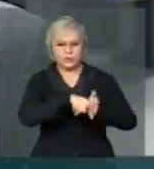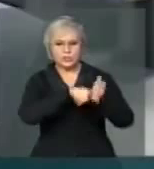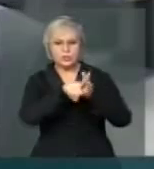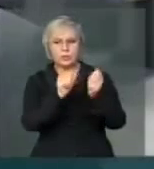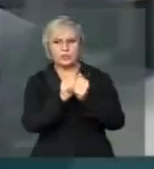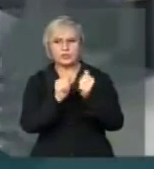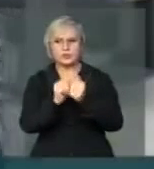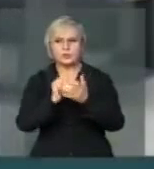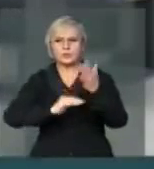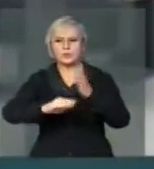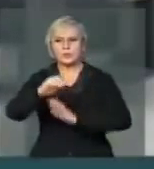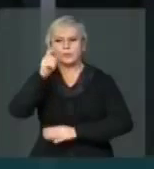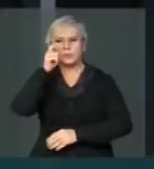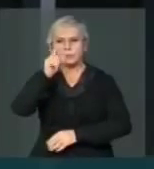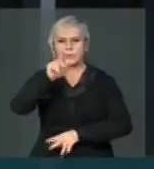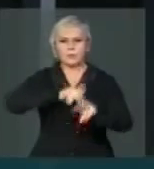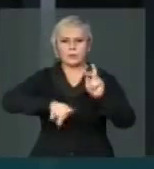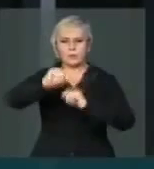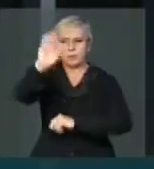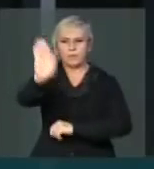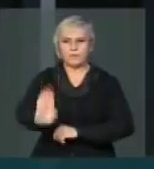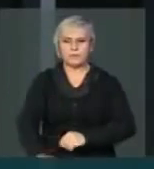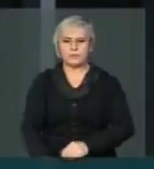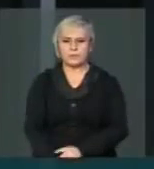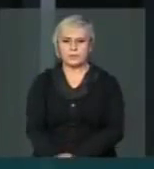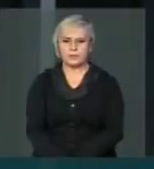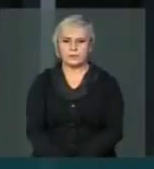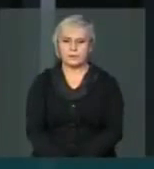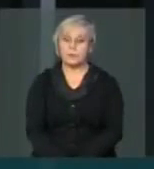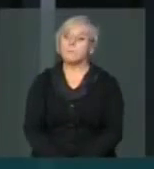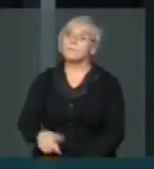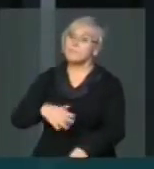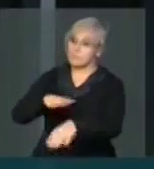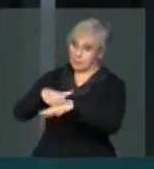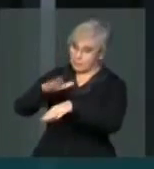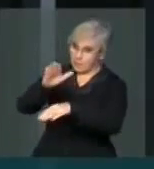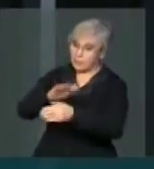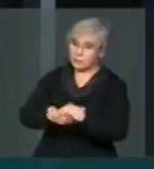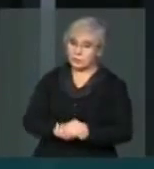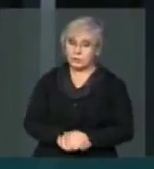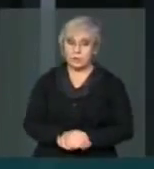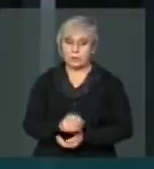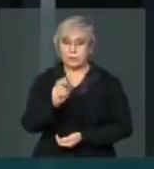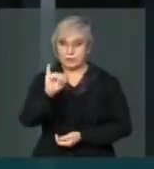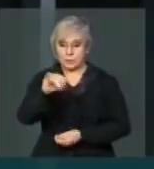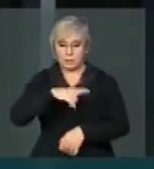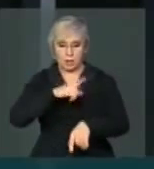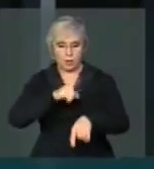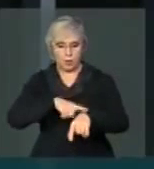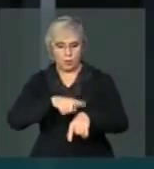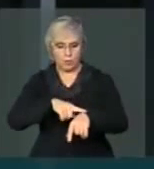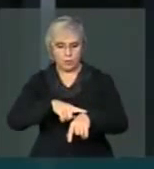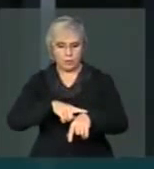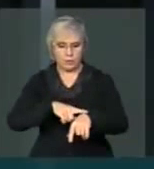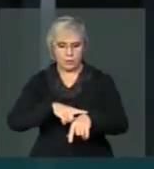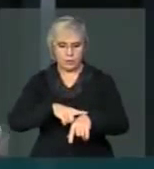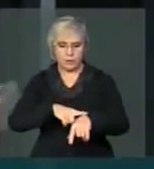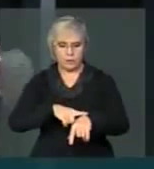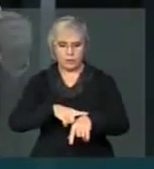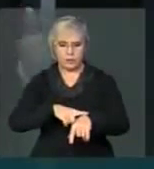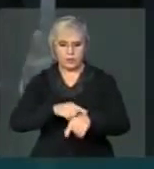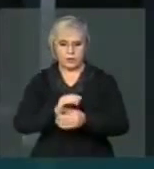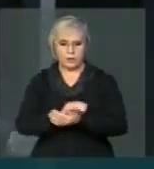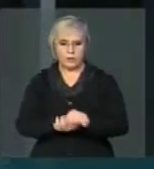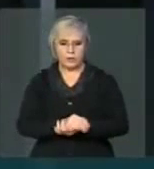que interessa ao povo brasileiro. Muito obrigado. E mais, deputado Júlio. E mais, deputado Júlio. Tendo a oportunidade, e já passo a palavra para os